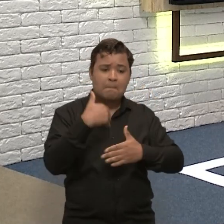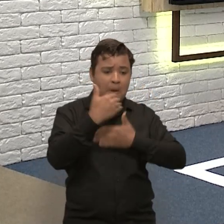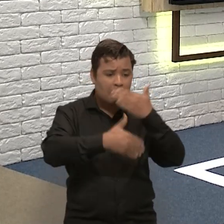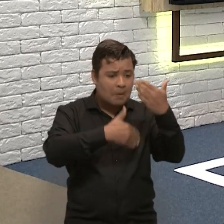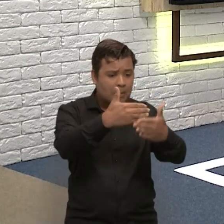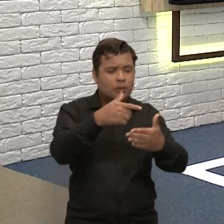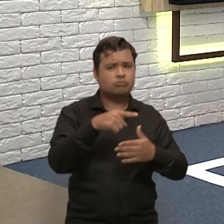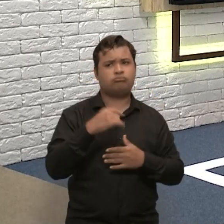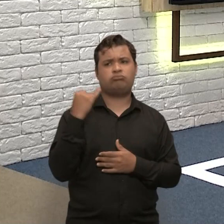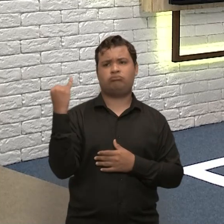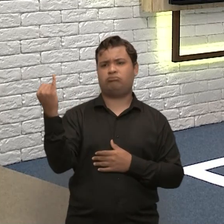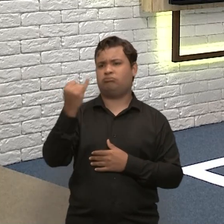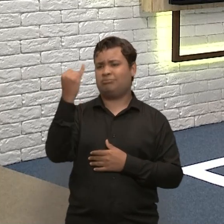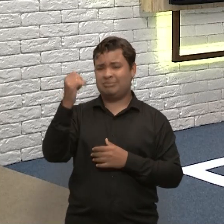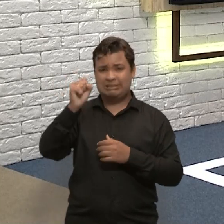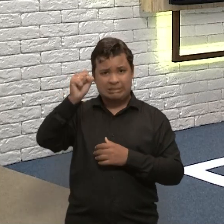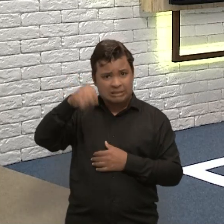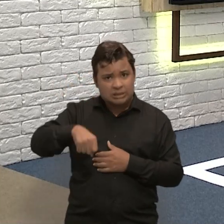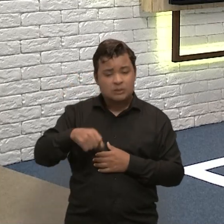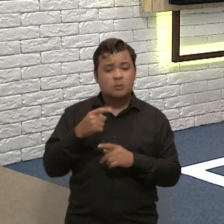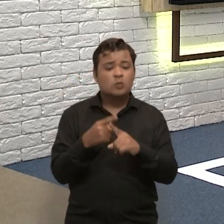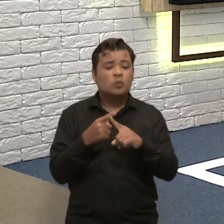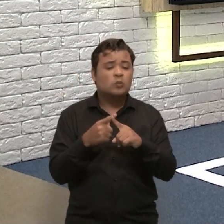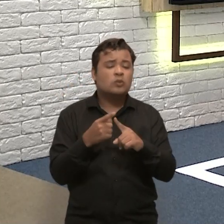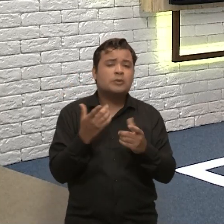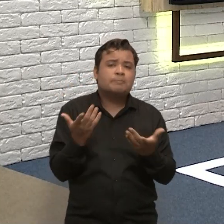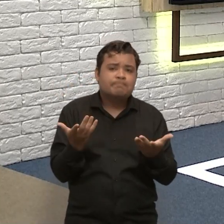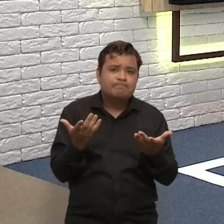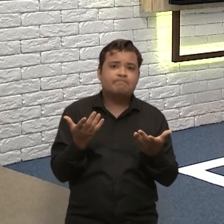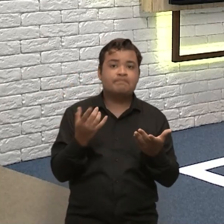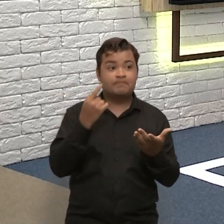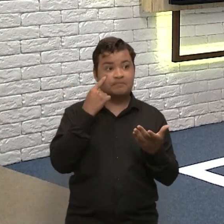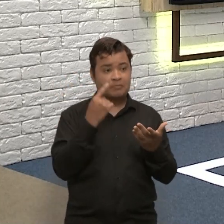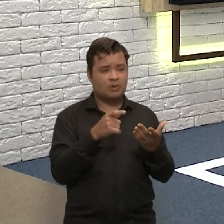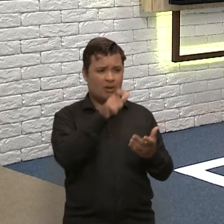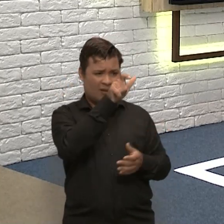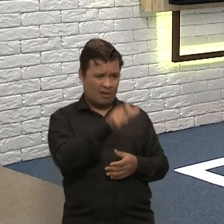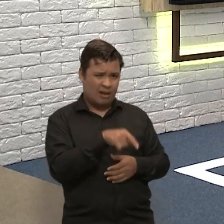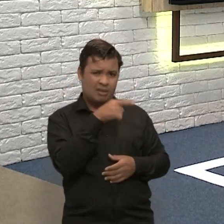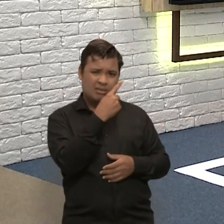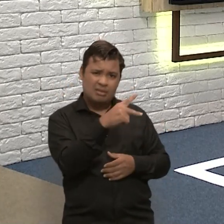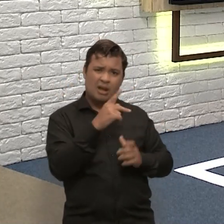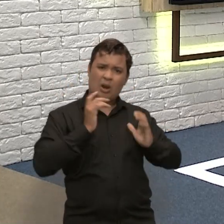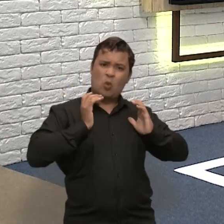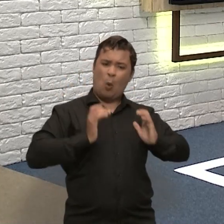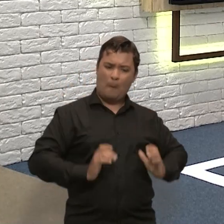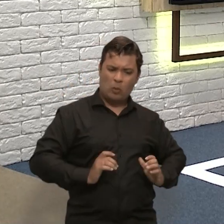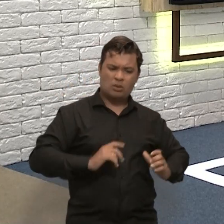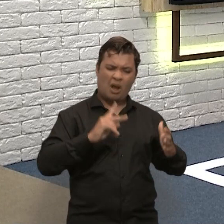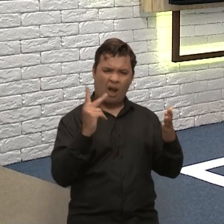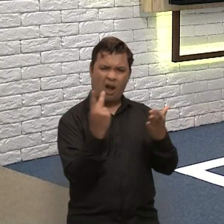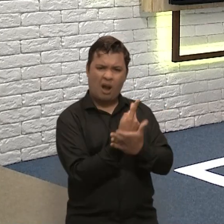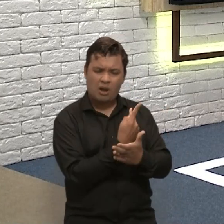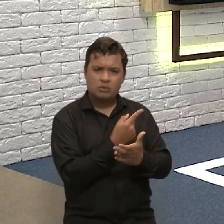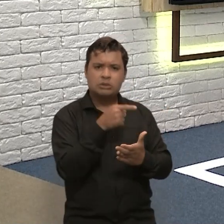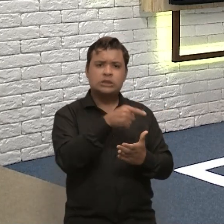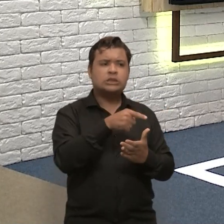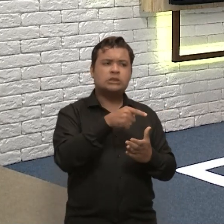para a gente poder tipificar aquela conduta daquele homem, tipificar de maneira